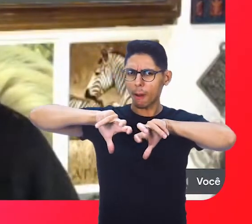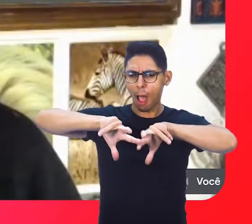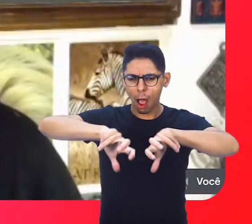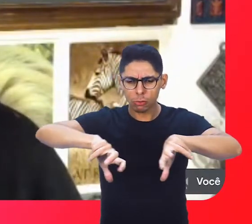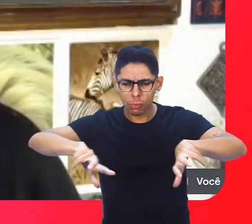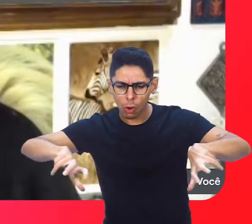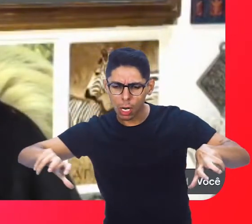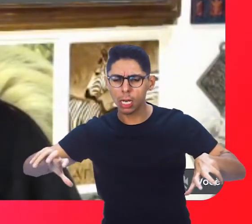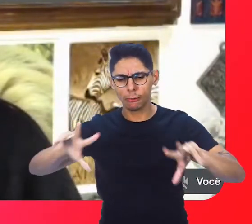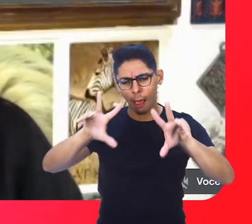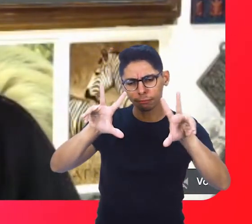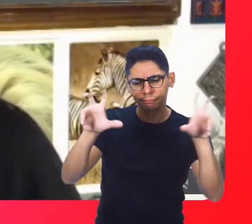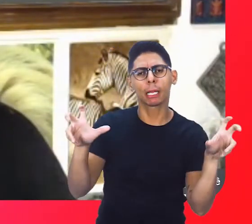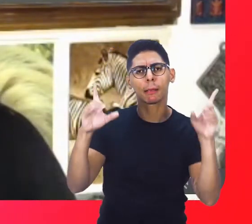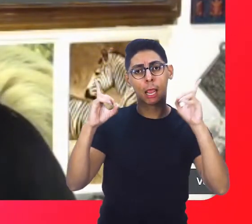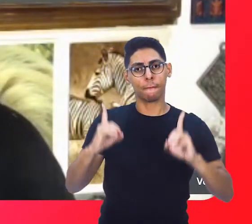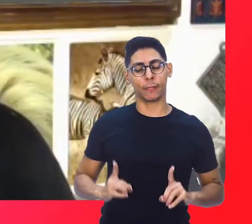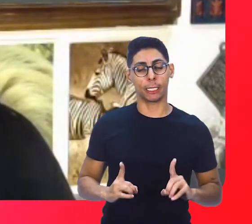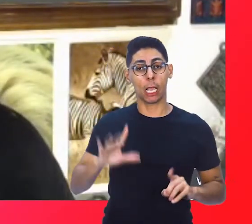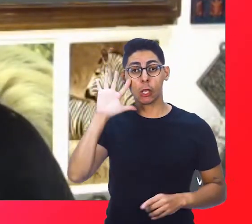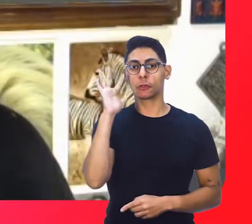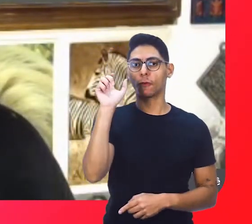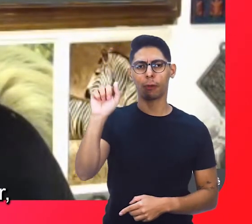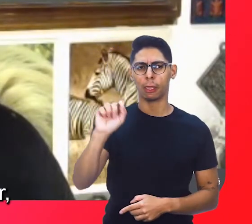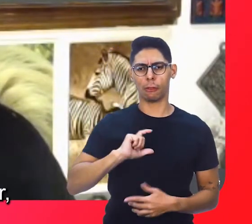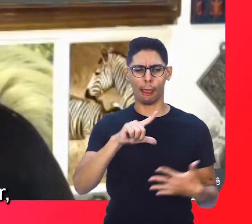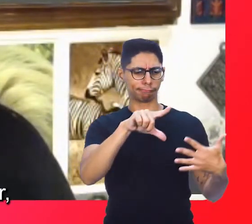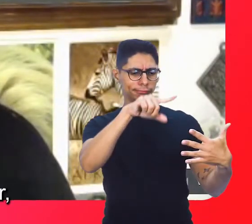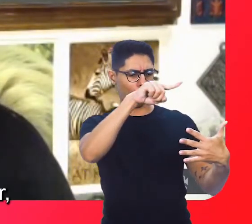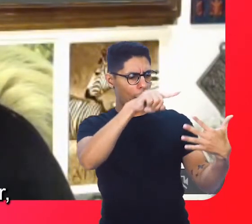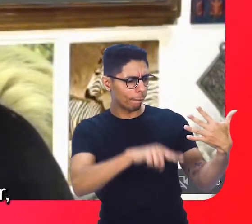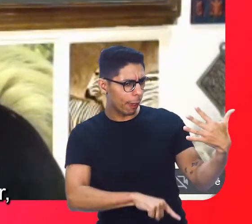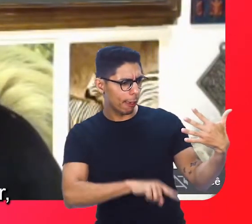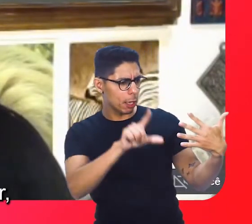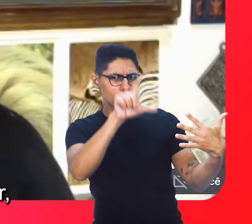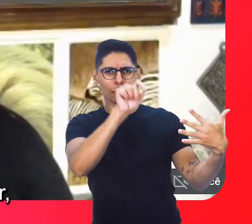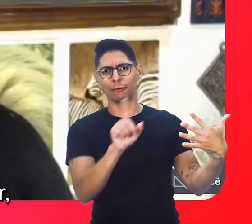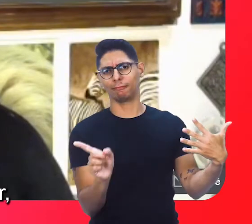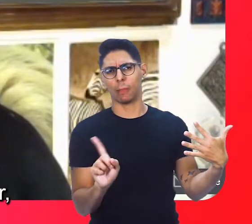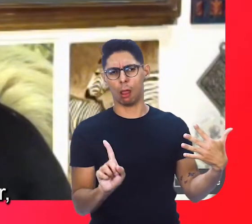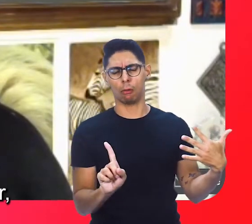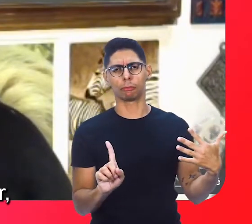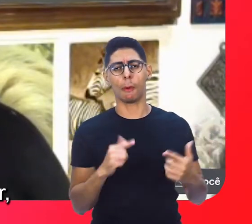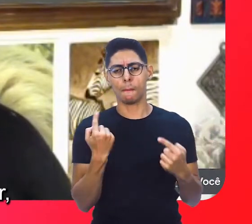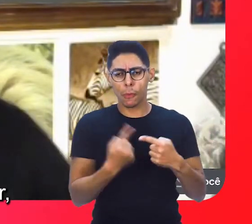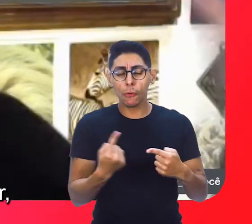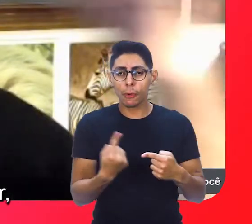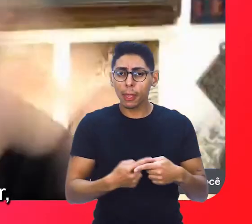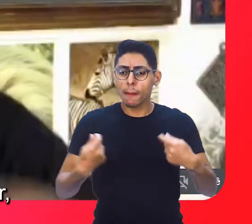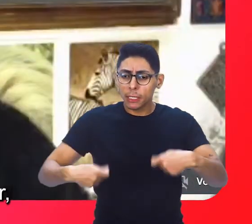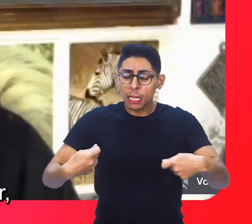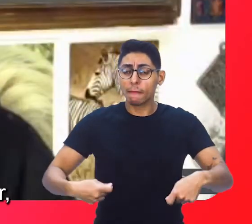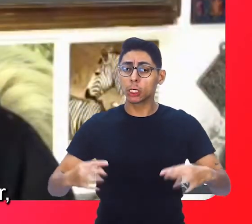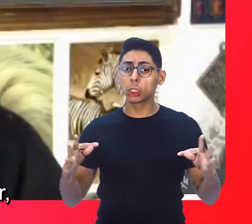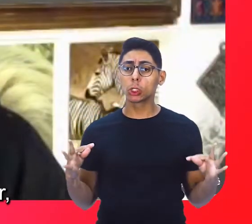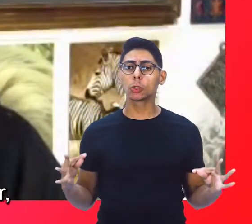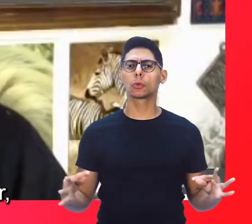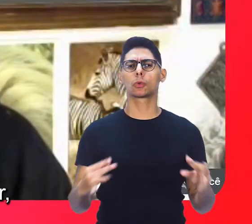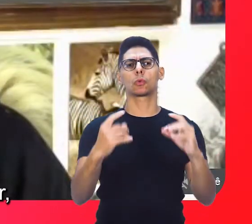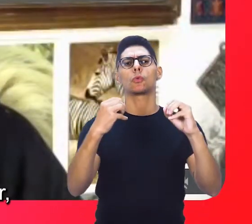e eu decidi que eu não ia escolher deficiência, porque, ao contrário, era preciso que tudo